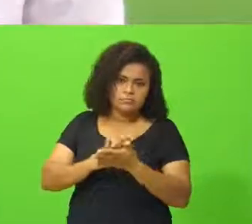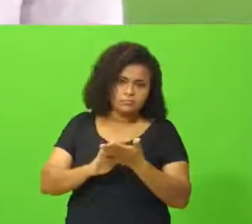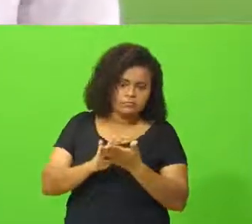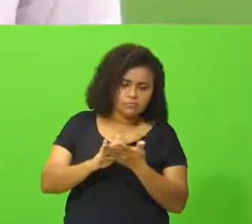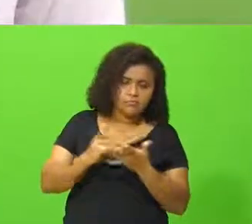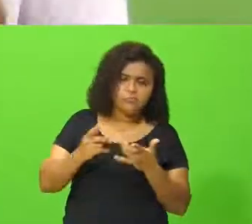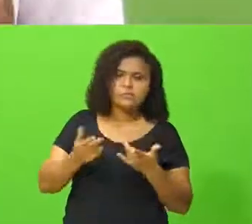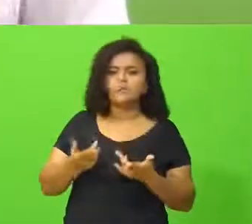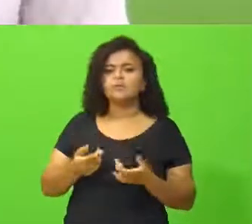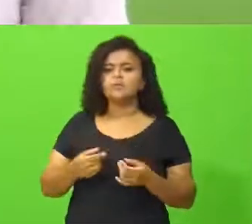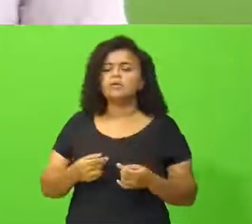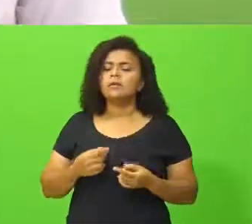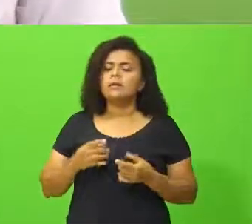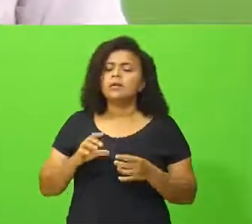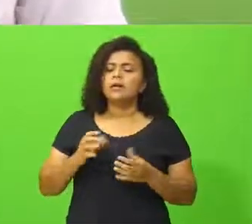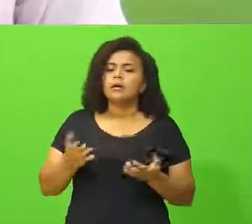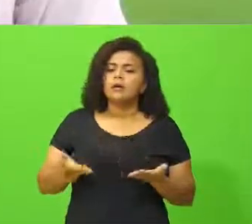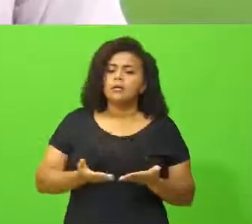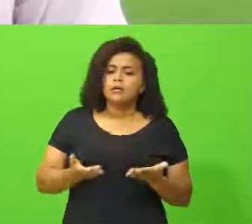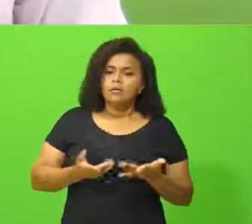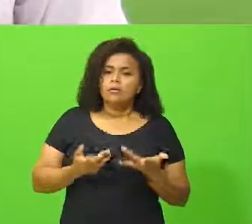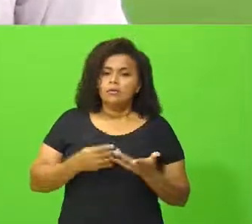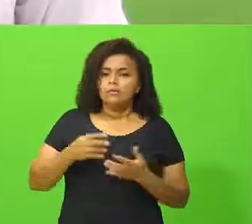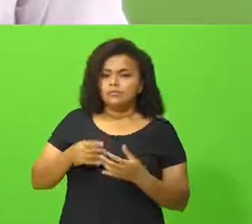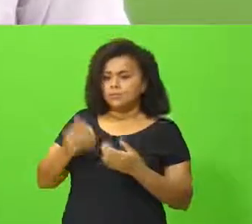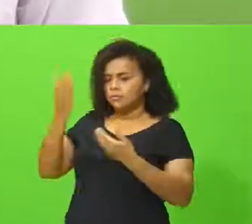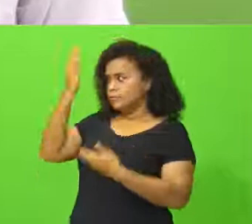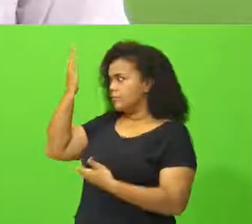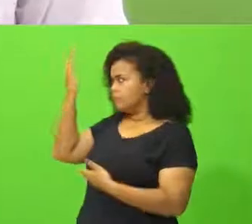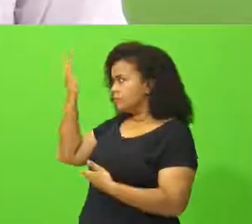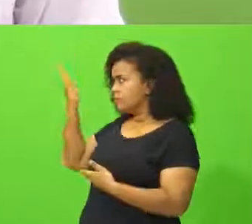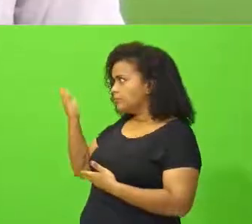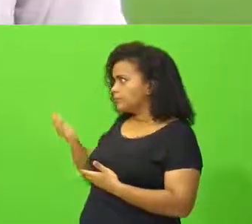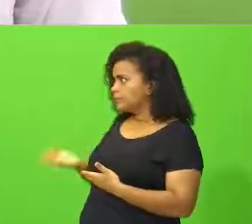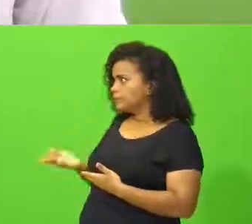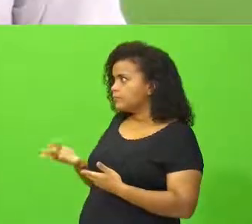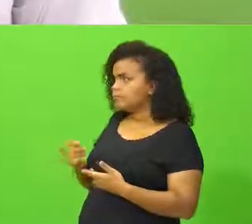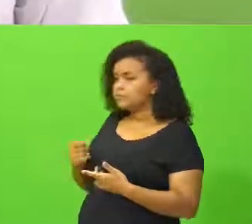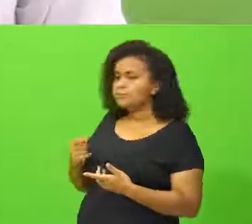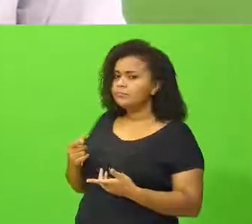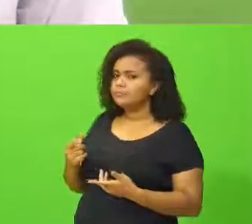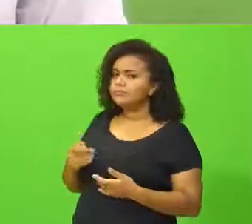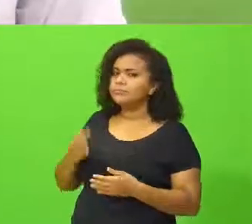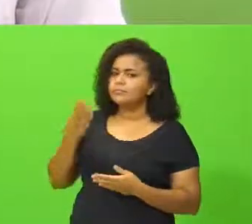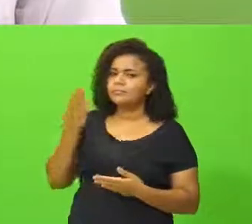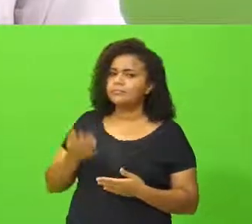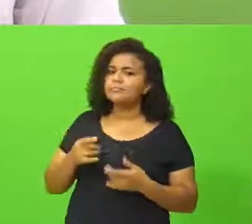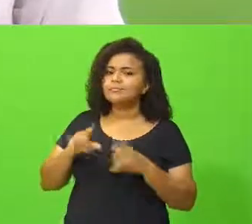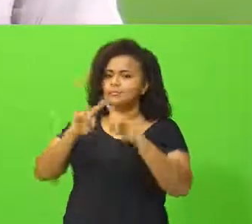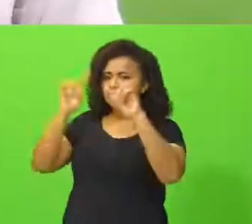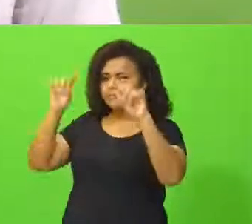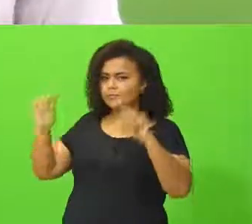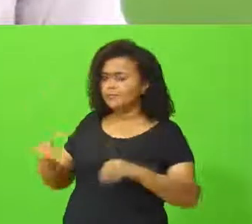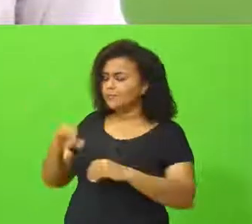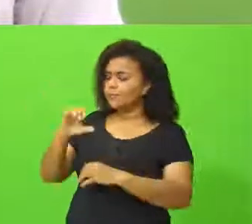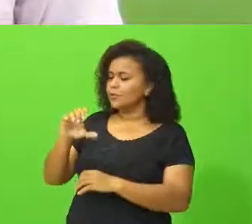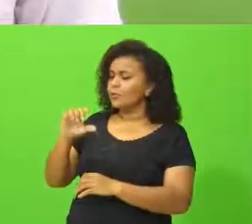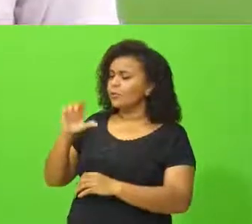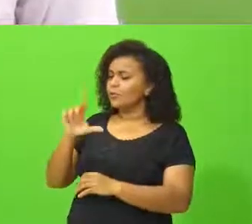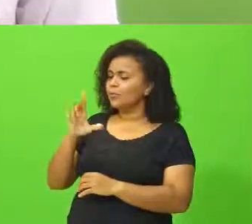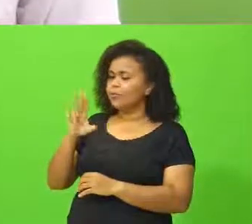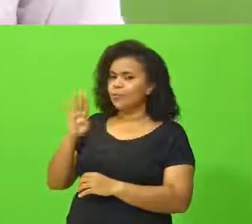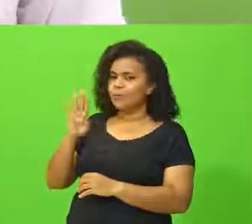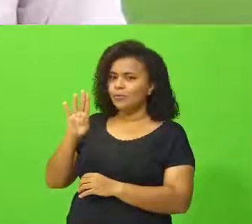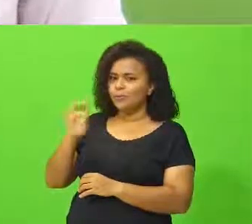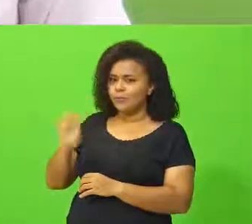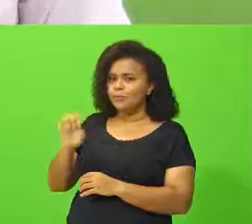com a manutenção do meio. Nesse quadro, inclusive, nós colocamos o Clube da Fumaça. O que seria esse Clube da Fumaça, né?